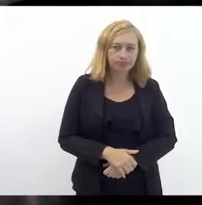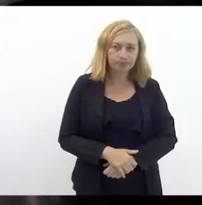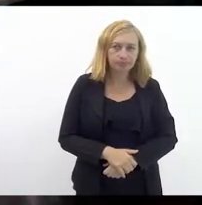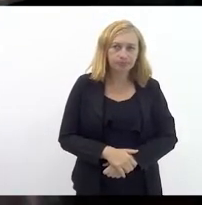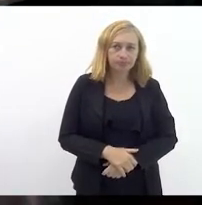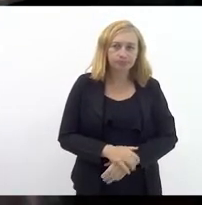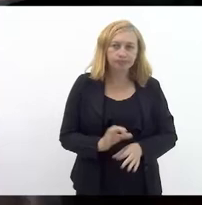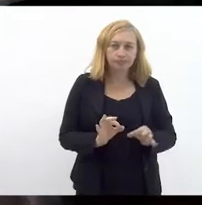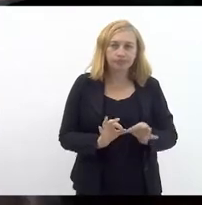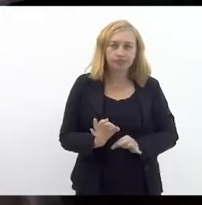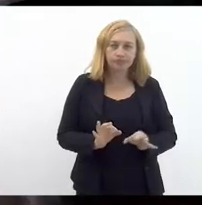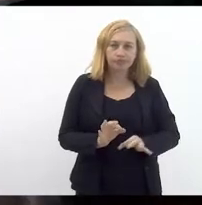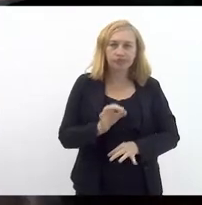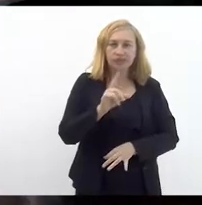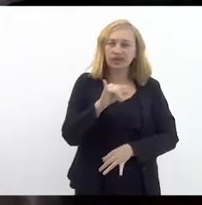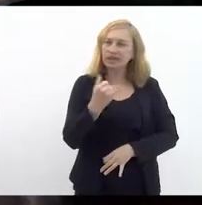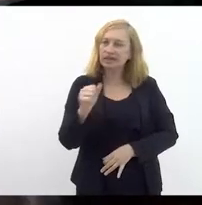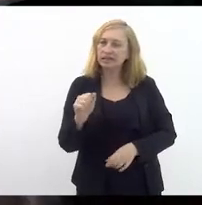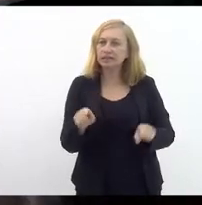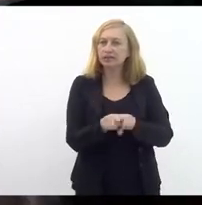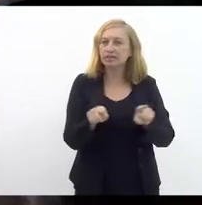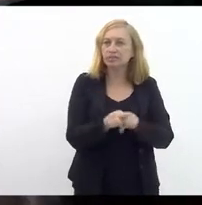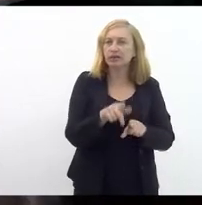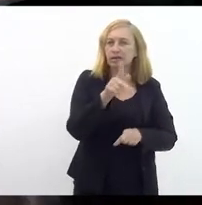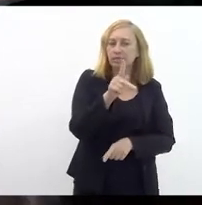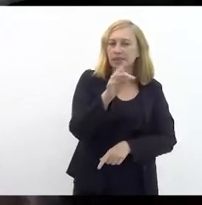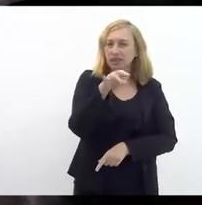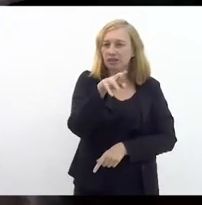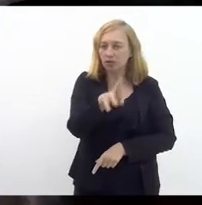e das plataformas, e foi feito adequação,